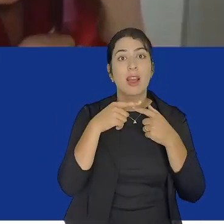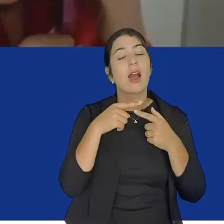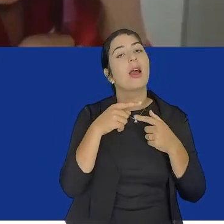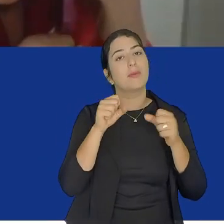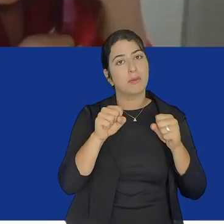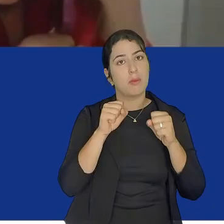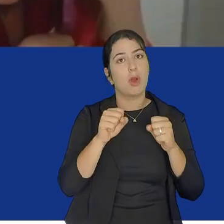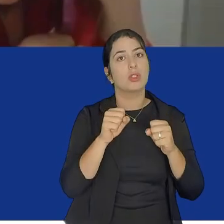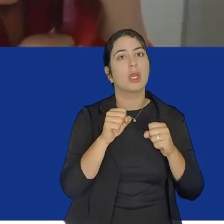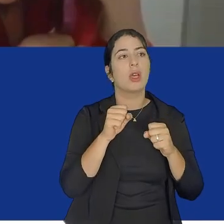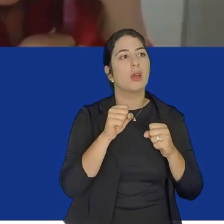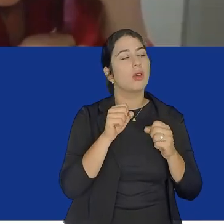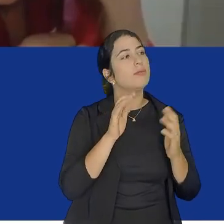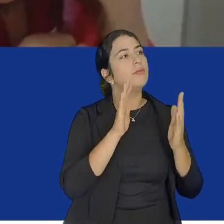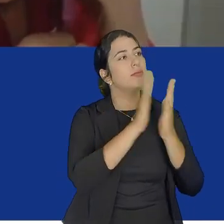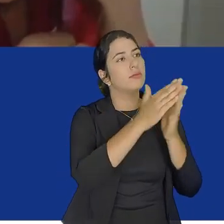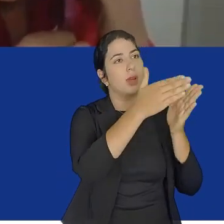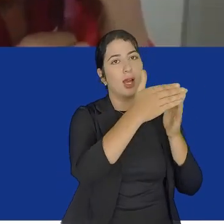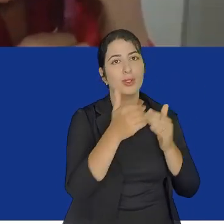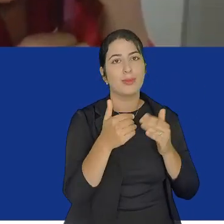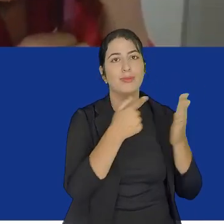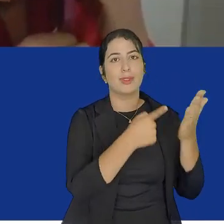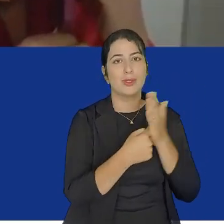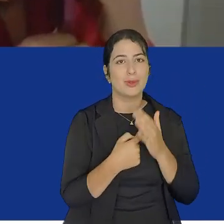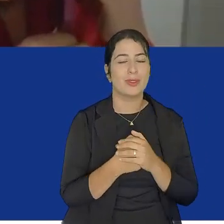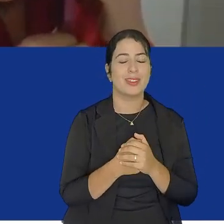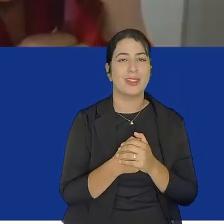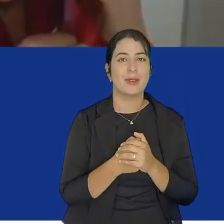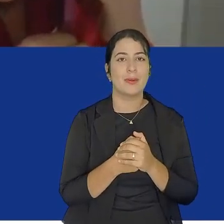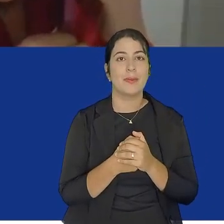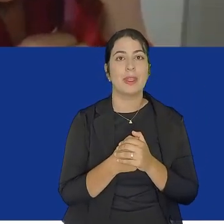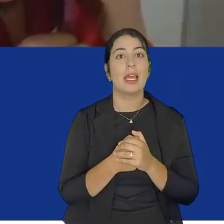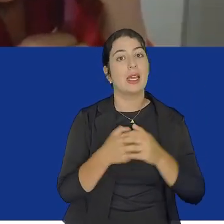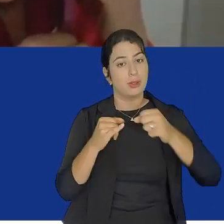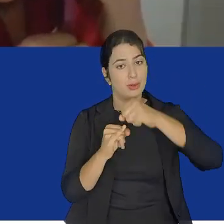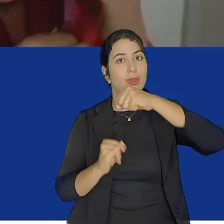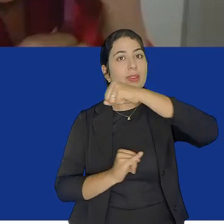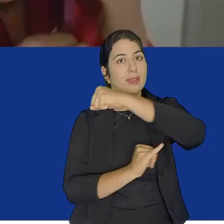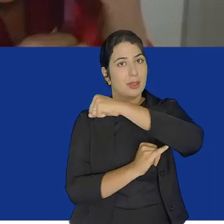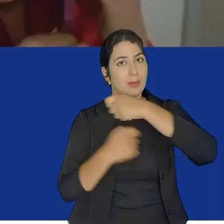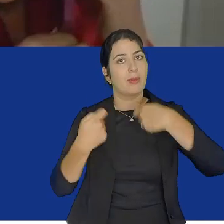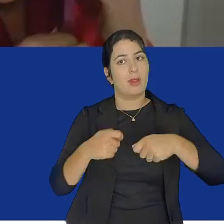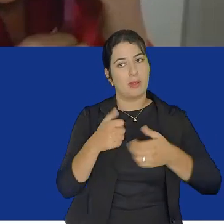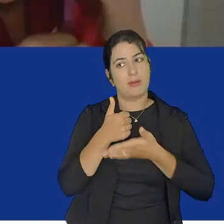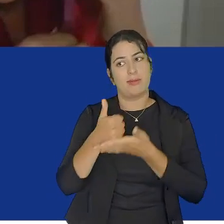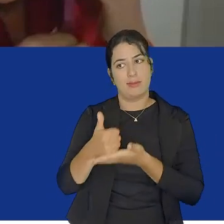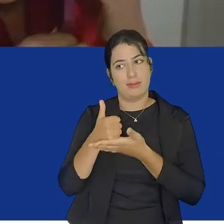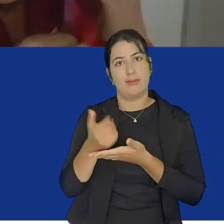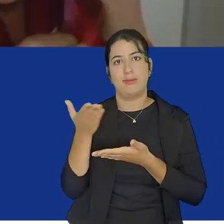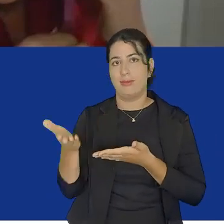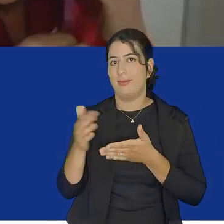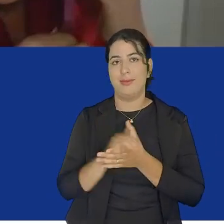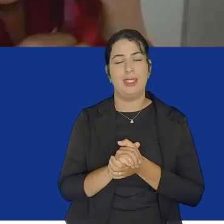tem o apoio do presencial. Então, o gestor sozinho não muda a cultura. A instituição precisa dar suporte para que esse gestor ache